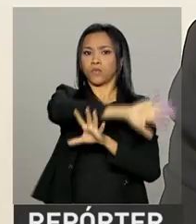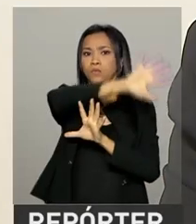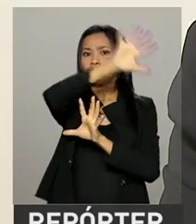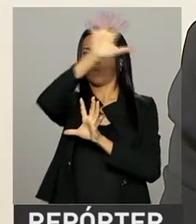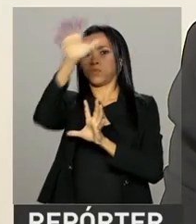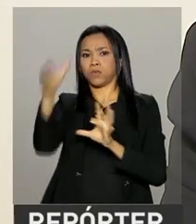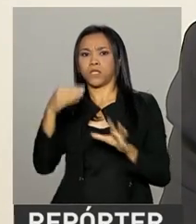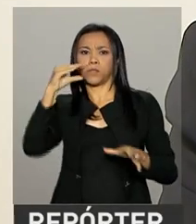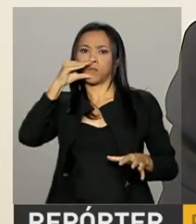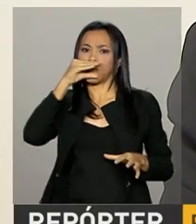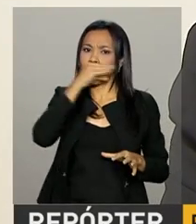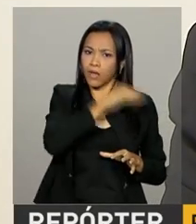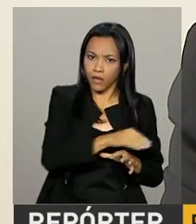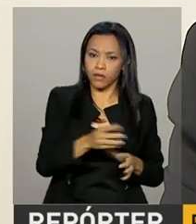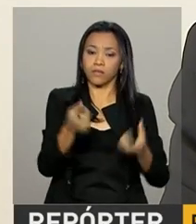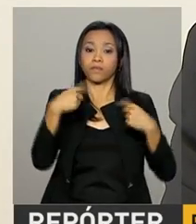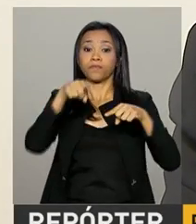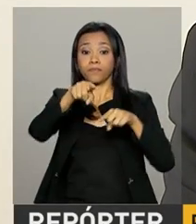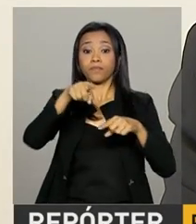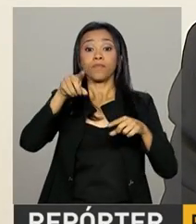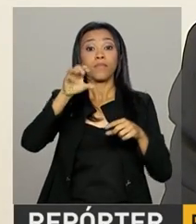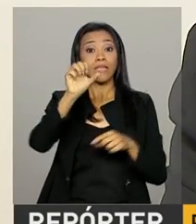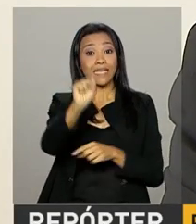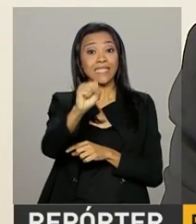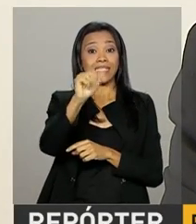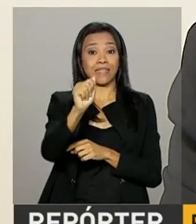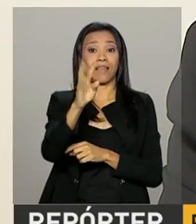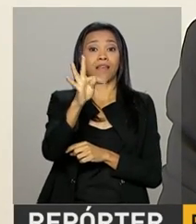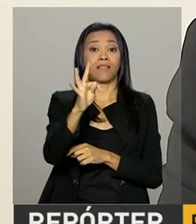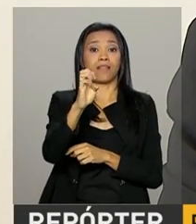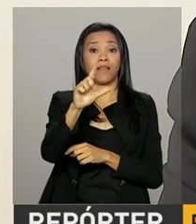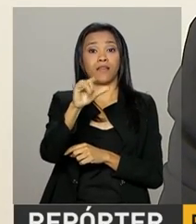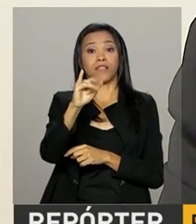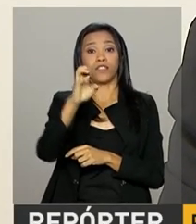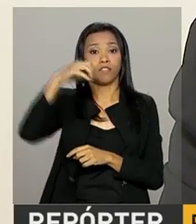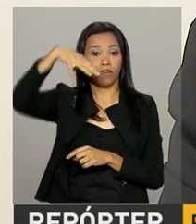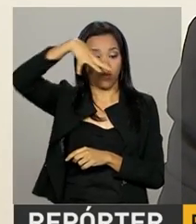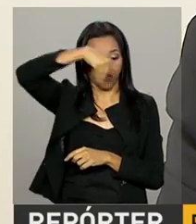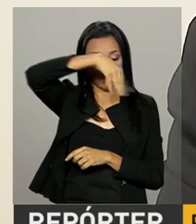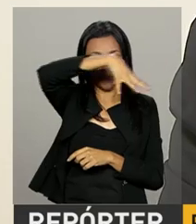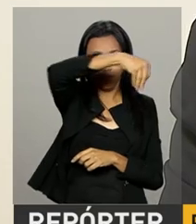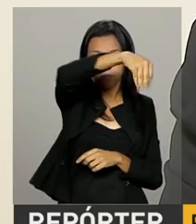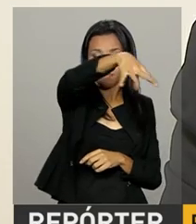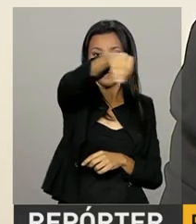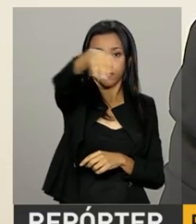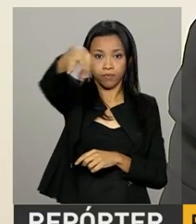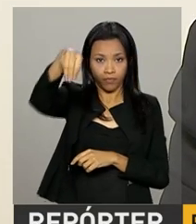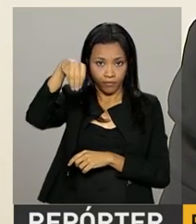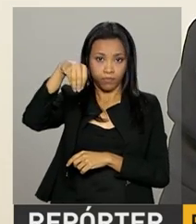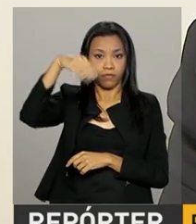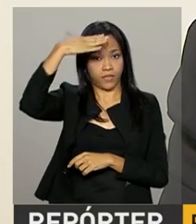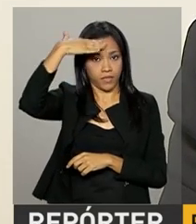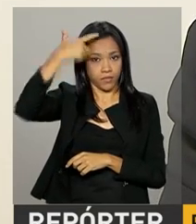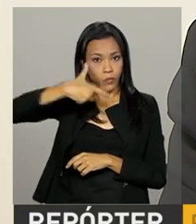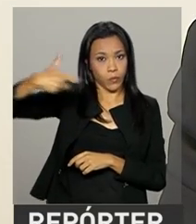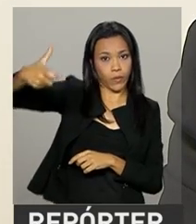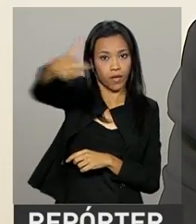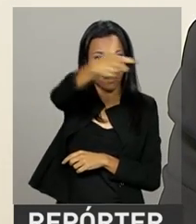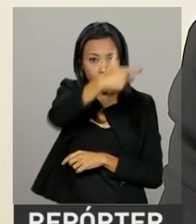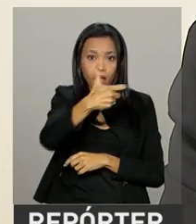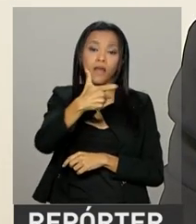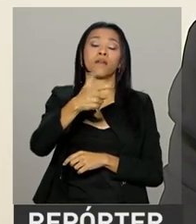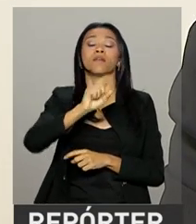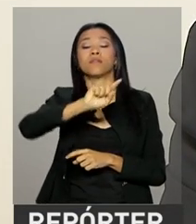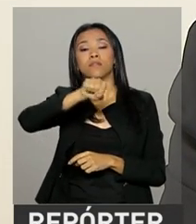vai se utilizar de de satélites de forma maciça e também né de trabalhos de Campo PR